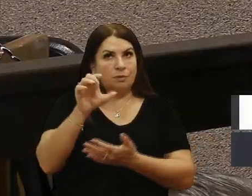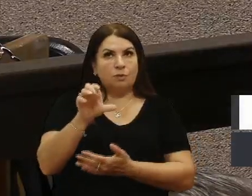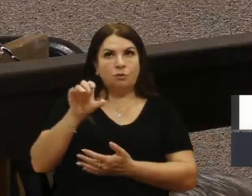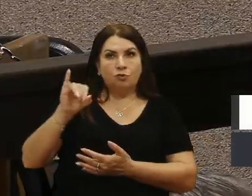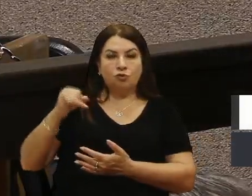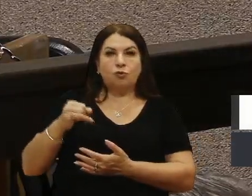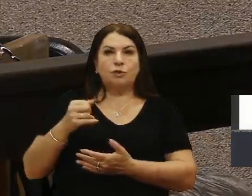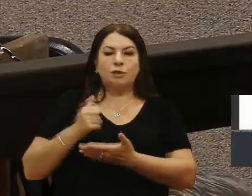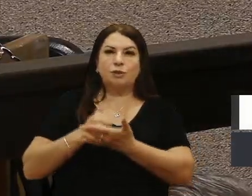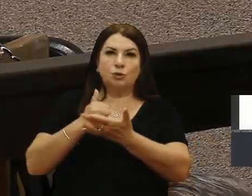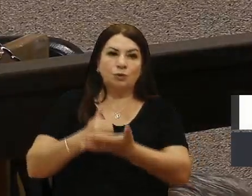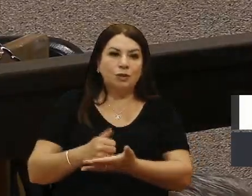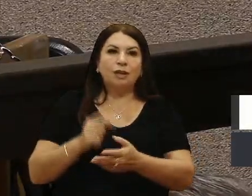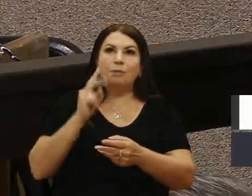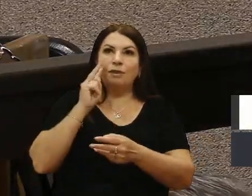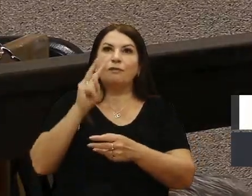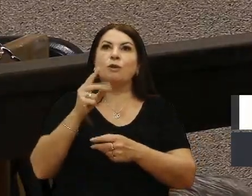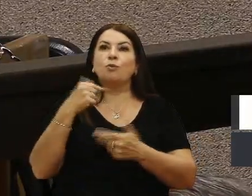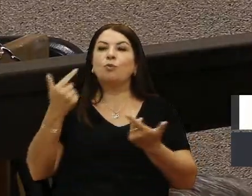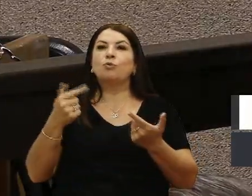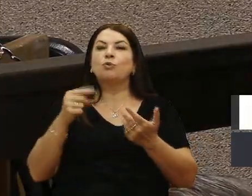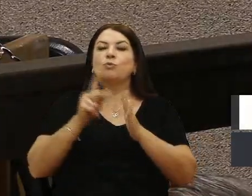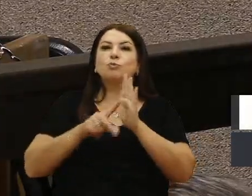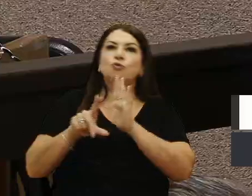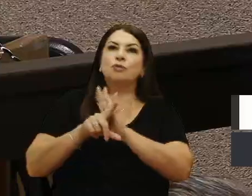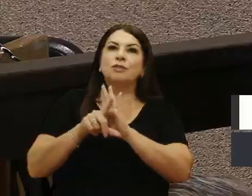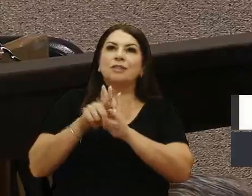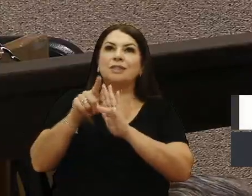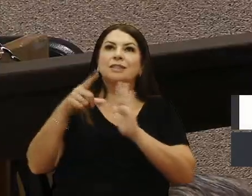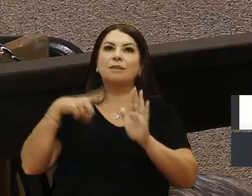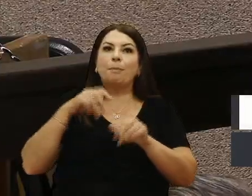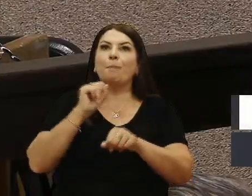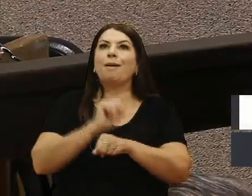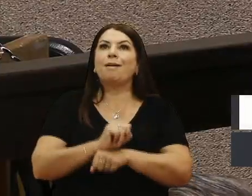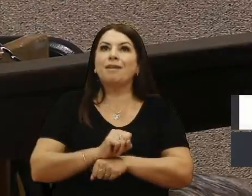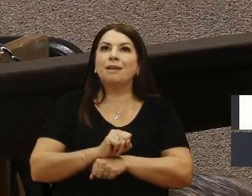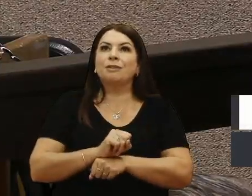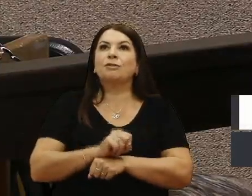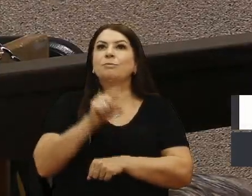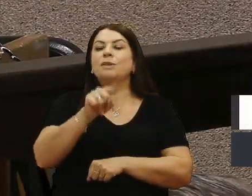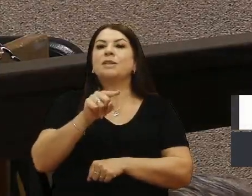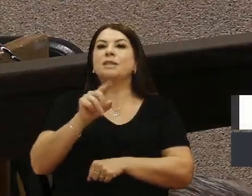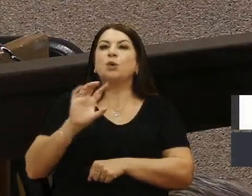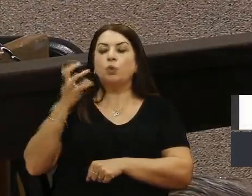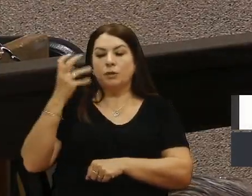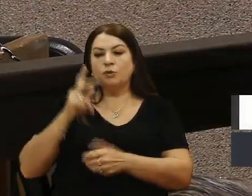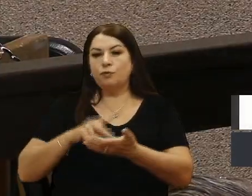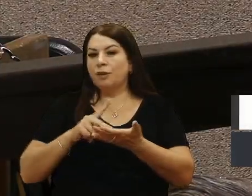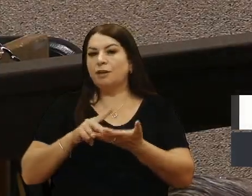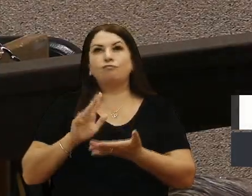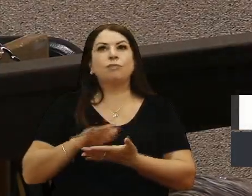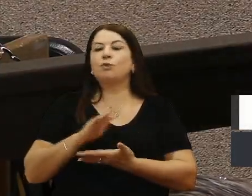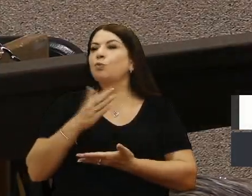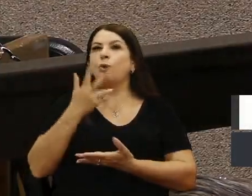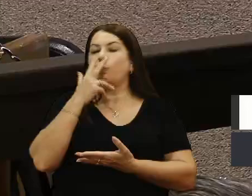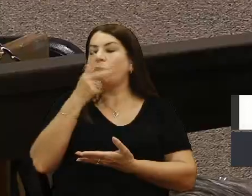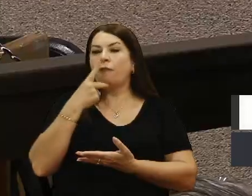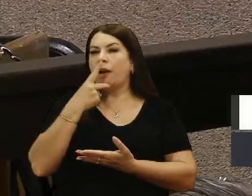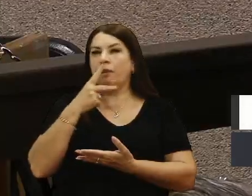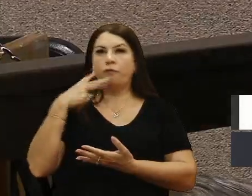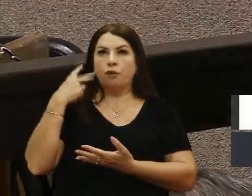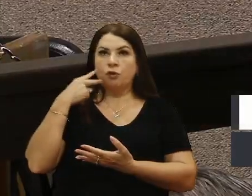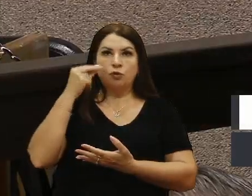da assessoria, para verificar onde é que os nossos projetos estão parados para que eles aconteçam. Não é, como foi falado o